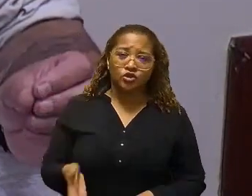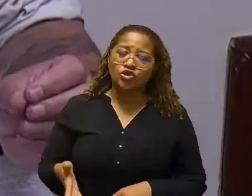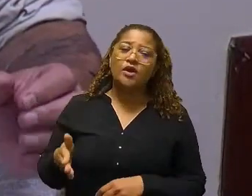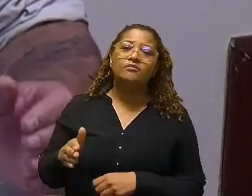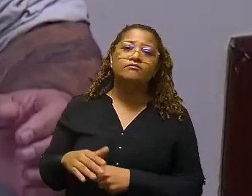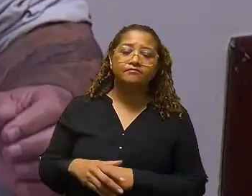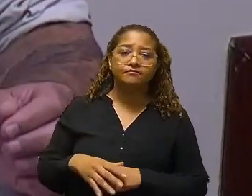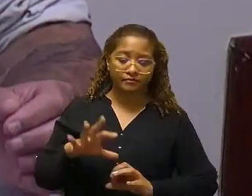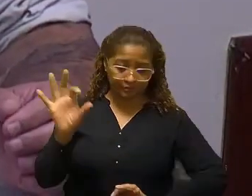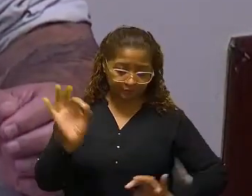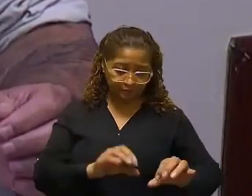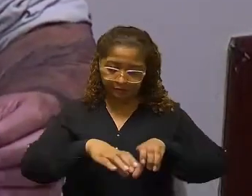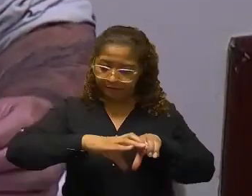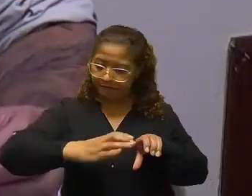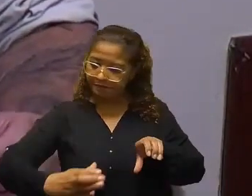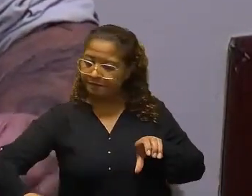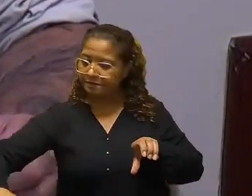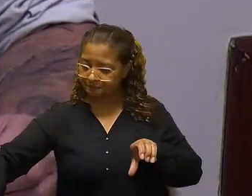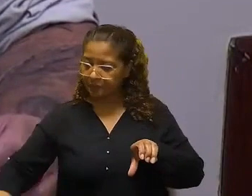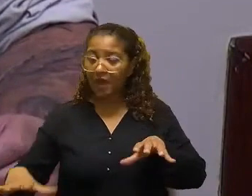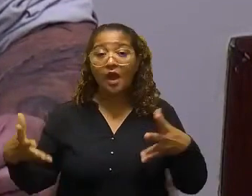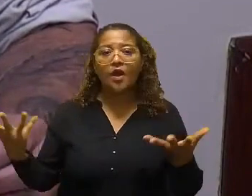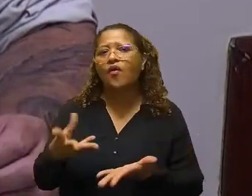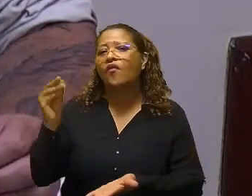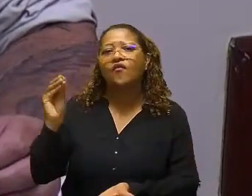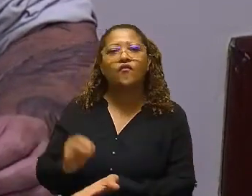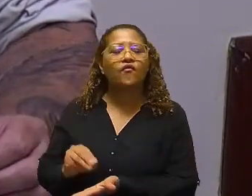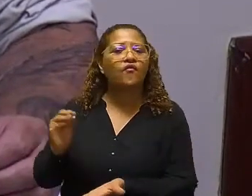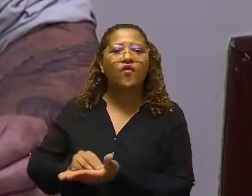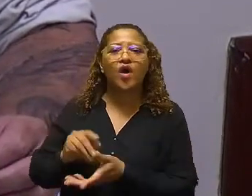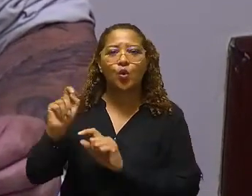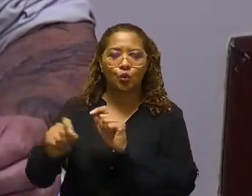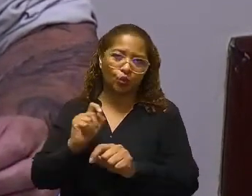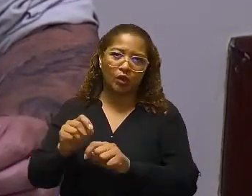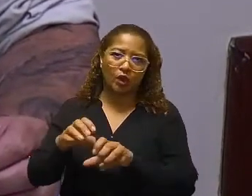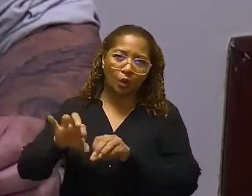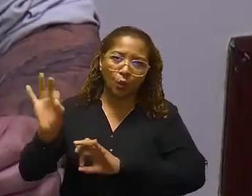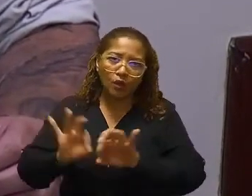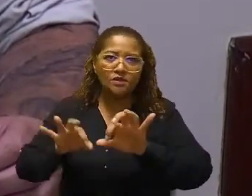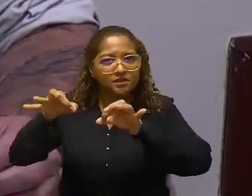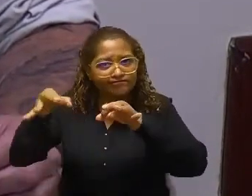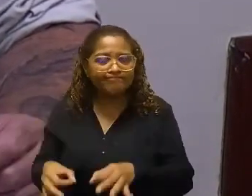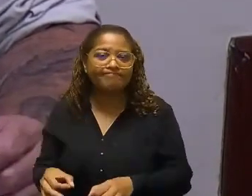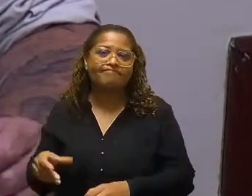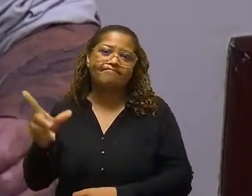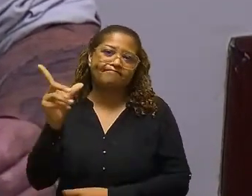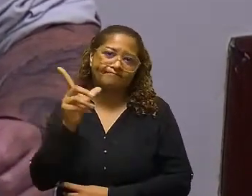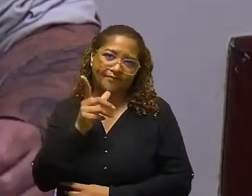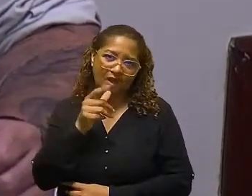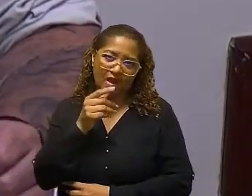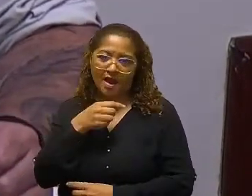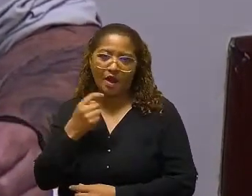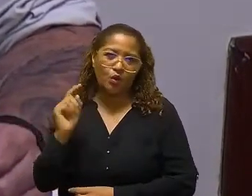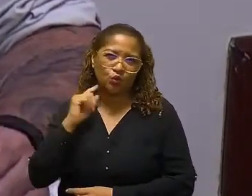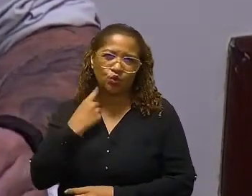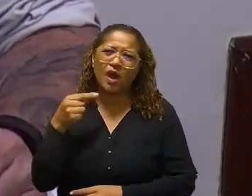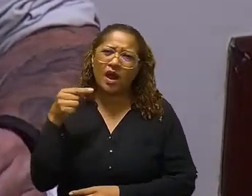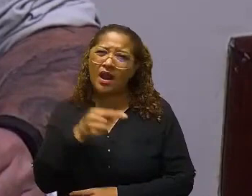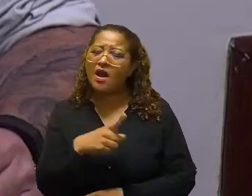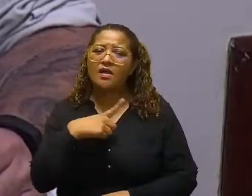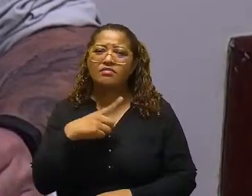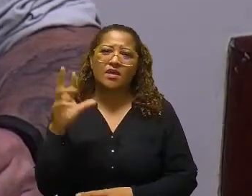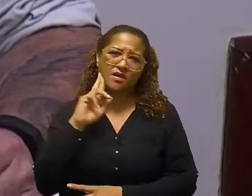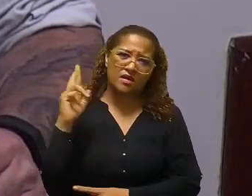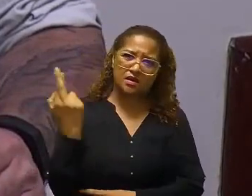tubulação ali, agora falta o esgoto. Está vertendo merda e mijo no passeio. Ali tem café, tem restaurante, tem